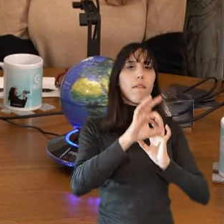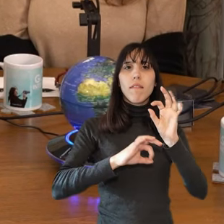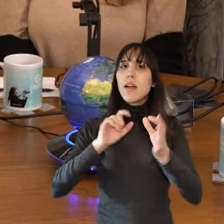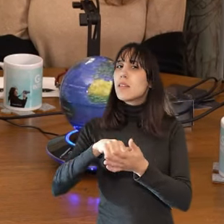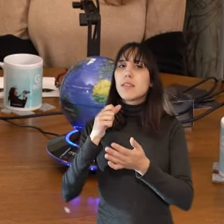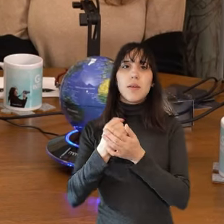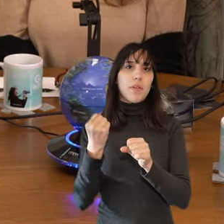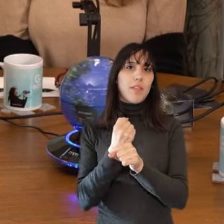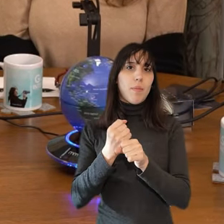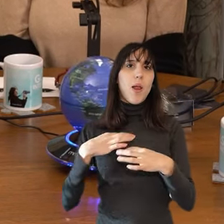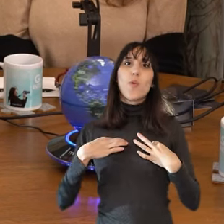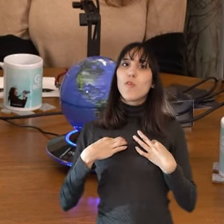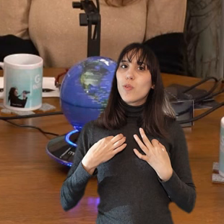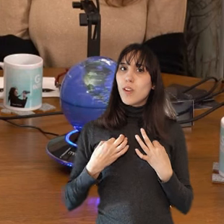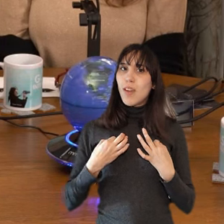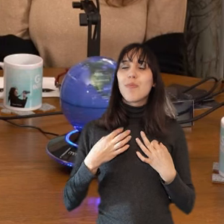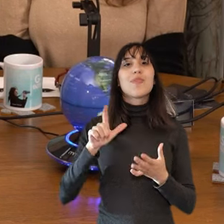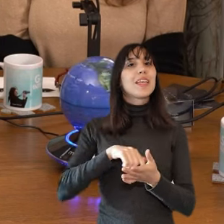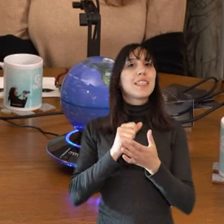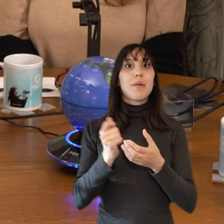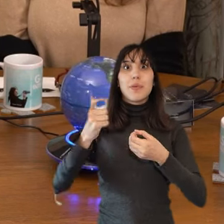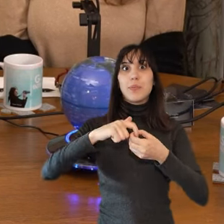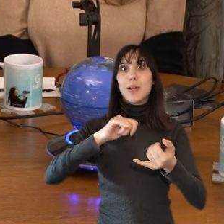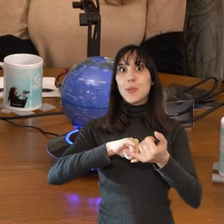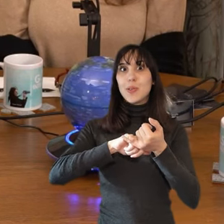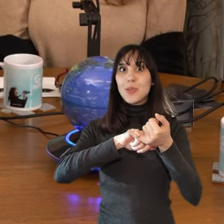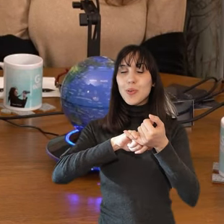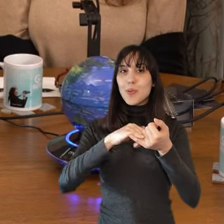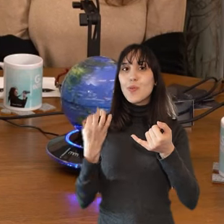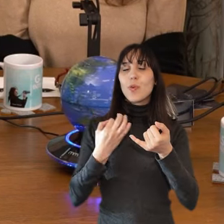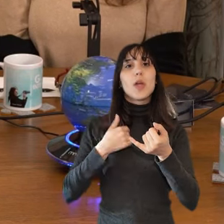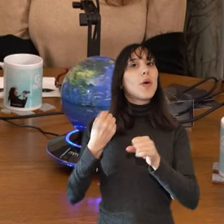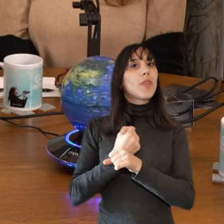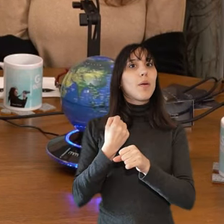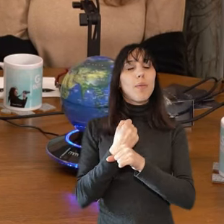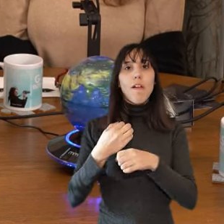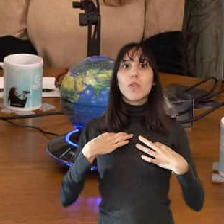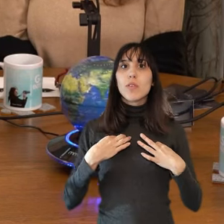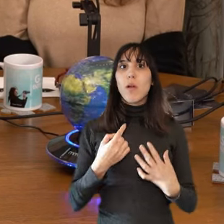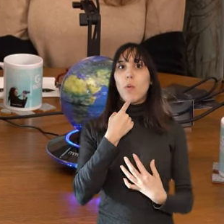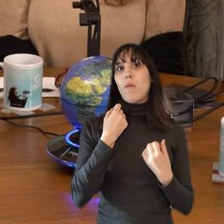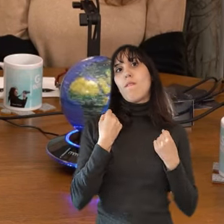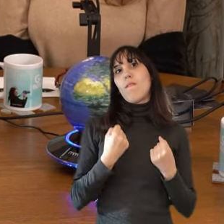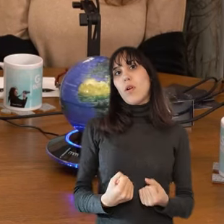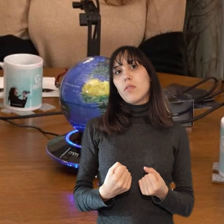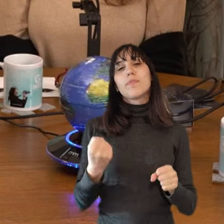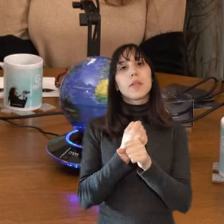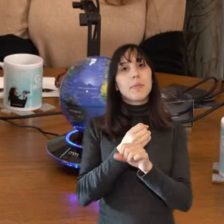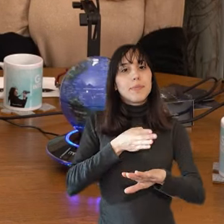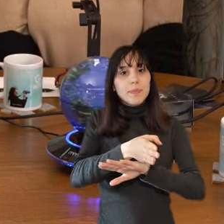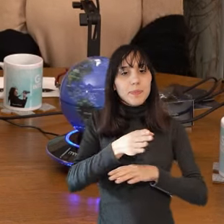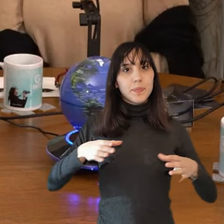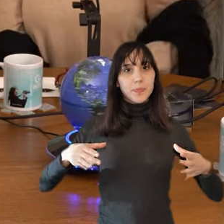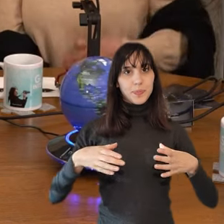eu sempre fiz parte de associações e e portanto é até hoje e portanto faço imenso trabalho de voluntariado acho que o trabalho na comunidade